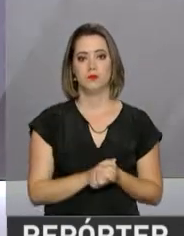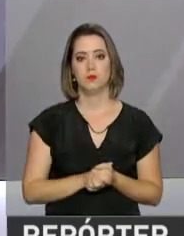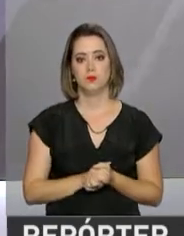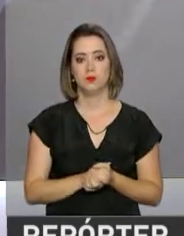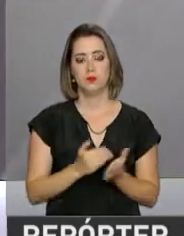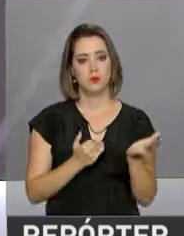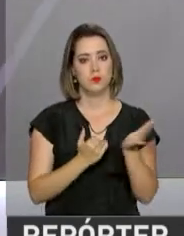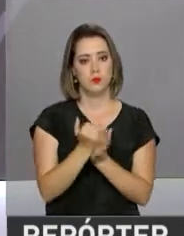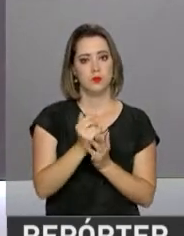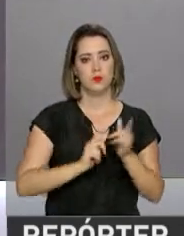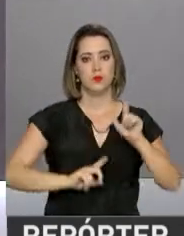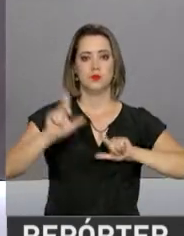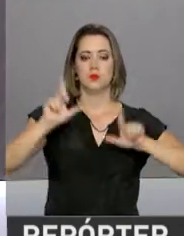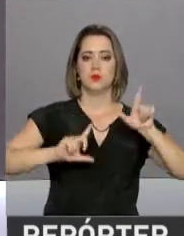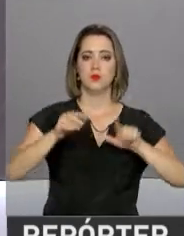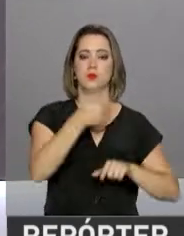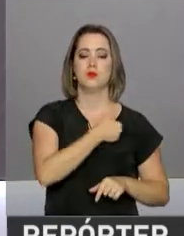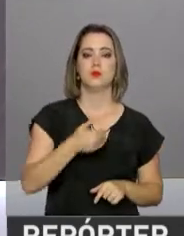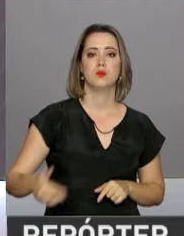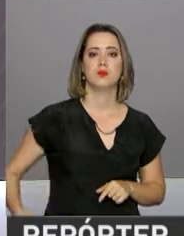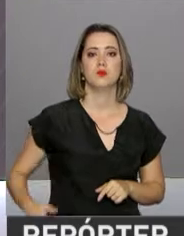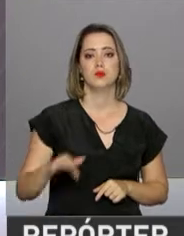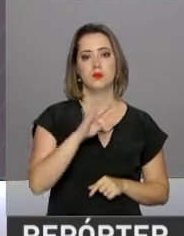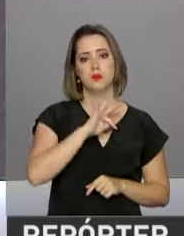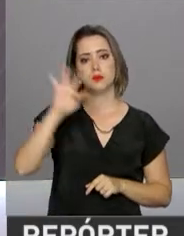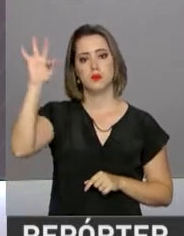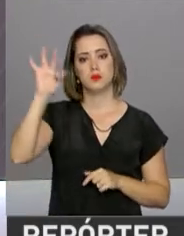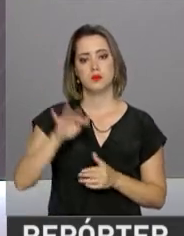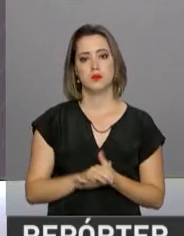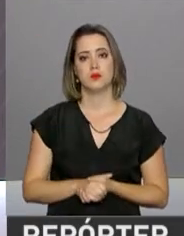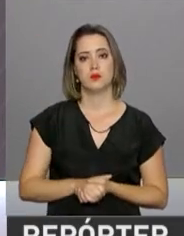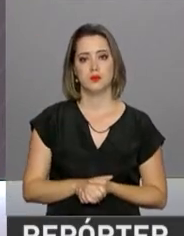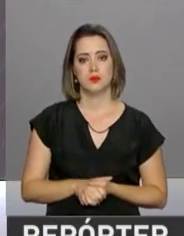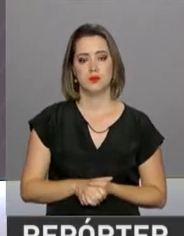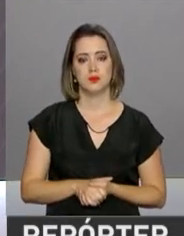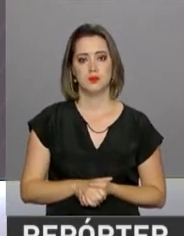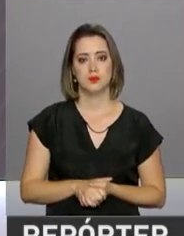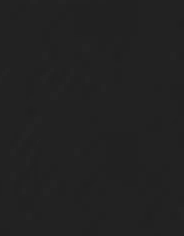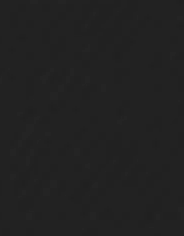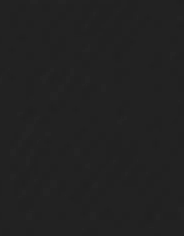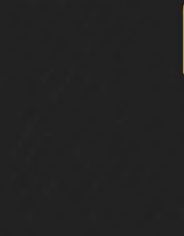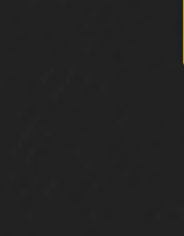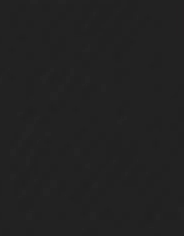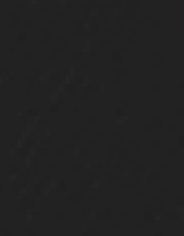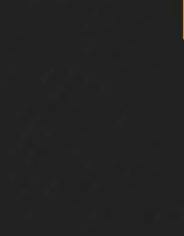NBR. Continue com a gente aqui na NBR, a TV do Governo Federal.